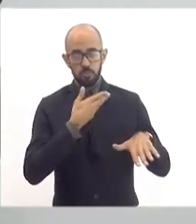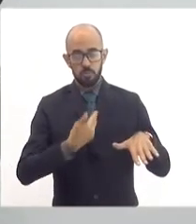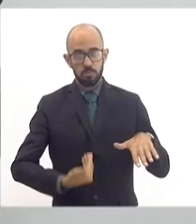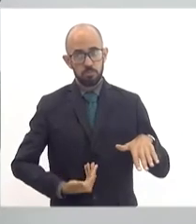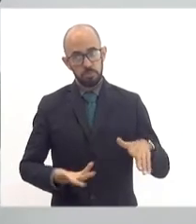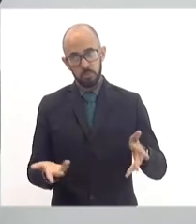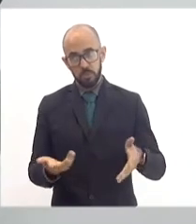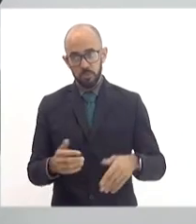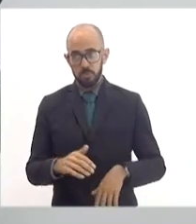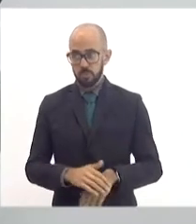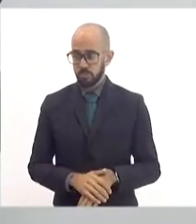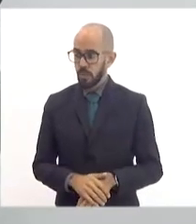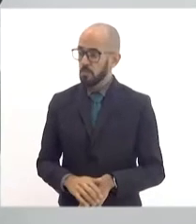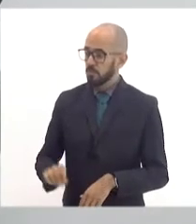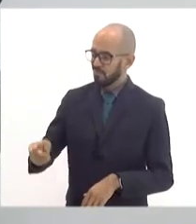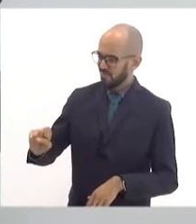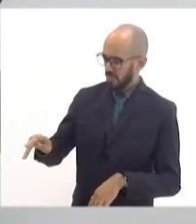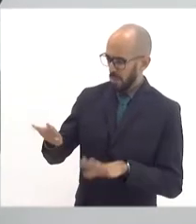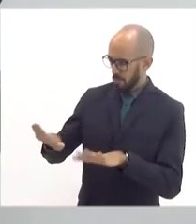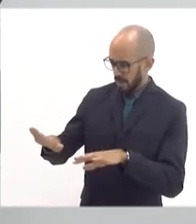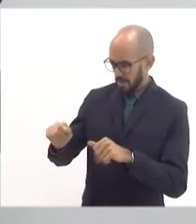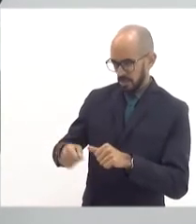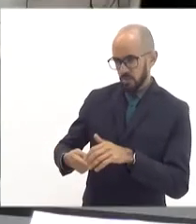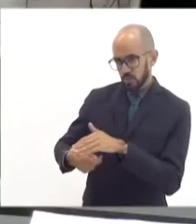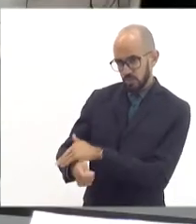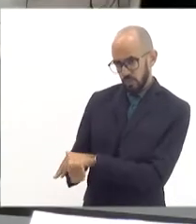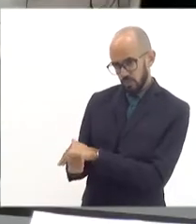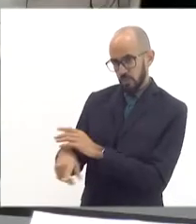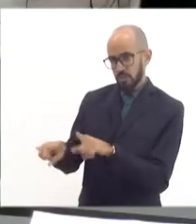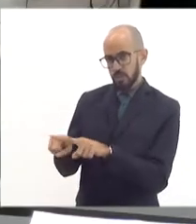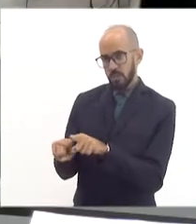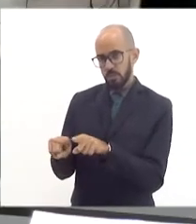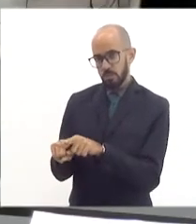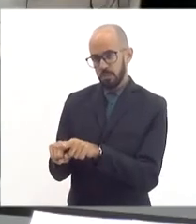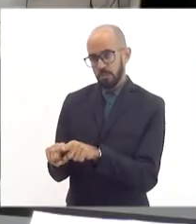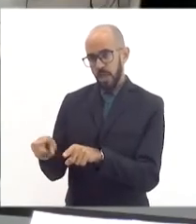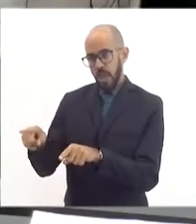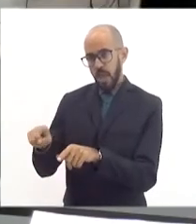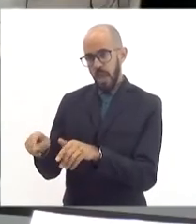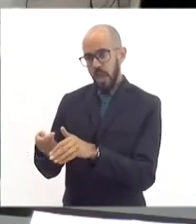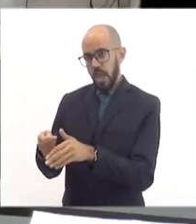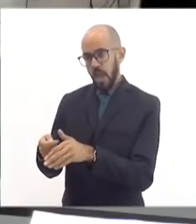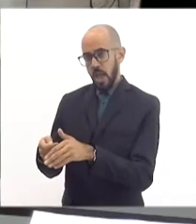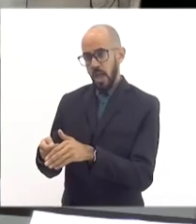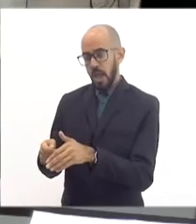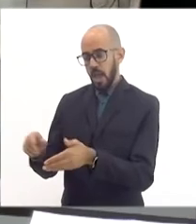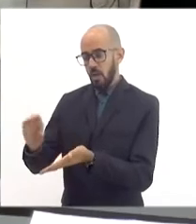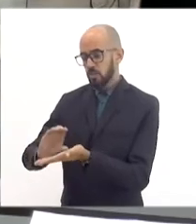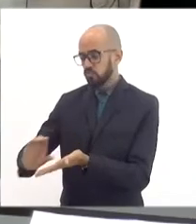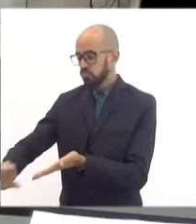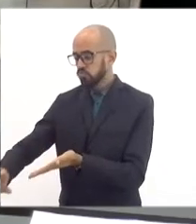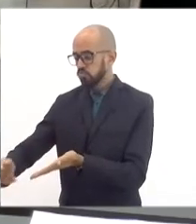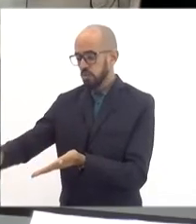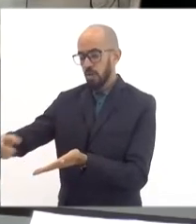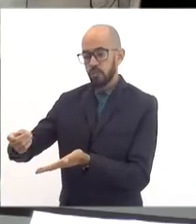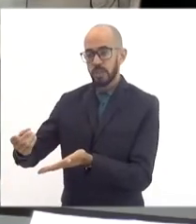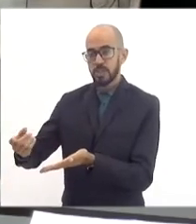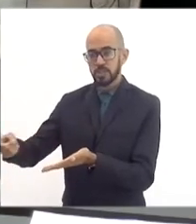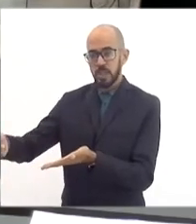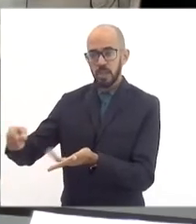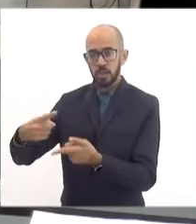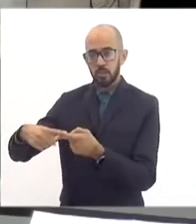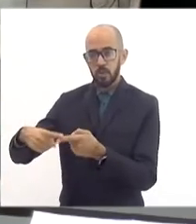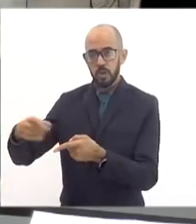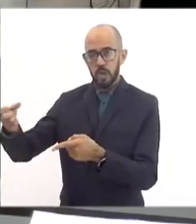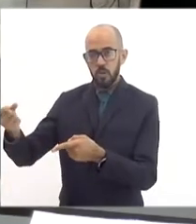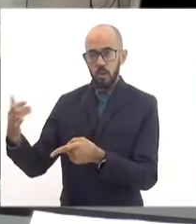só uma observação, que além dos investimentos, também são as aplicações financeiras. Então, porque, na realidade, quando se submete esse